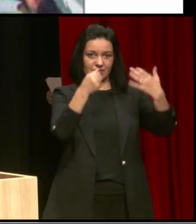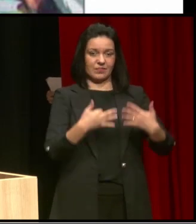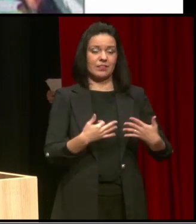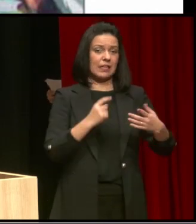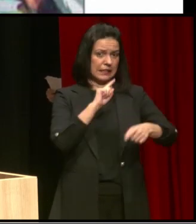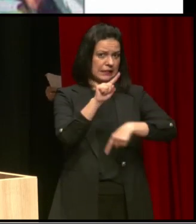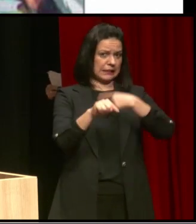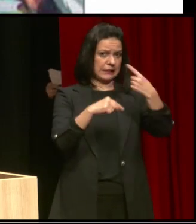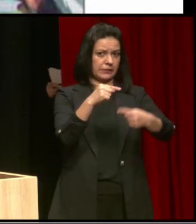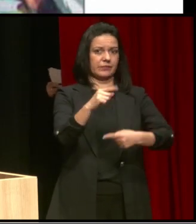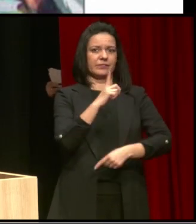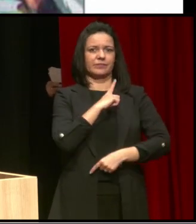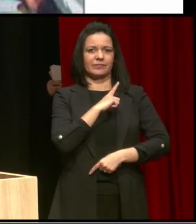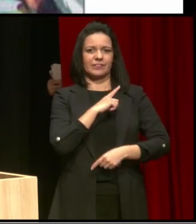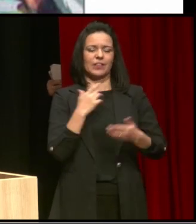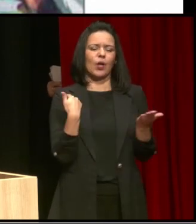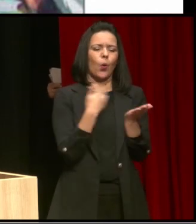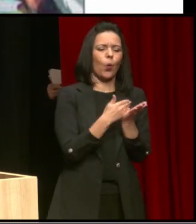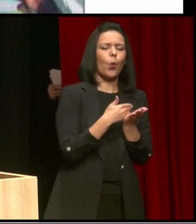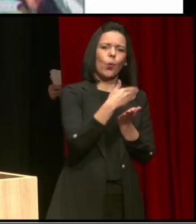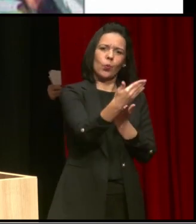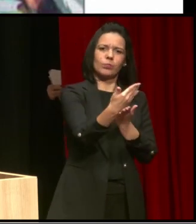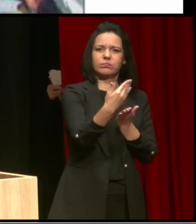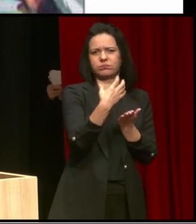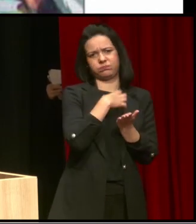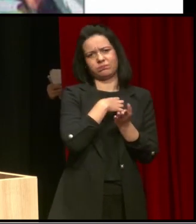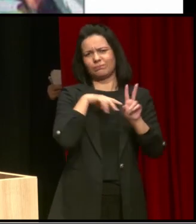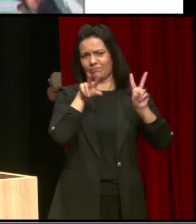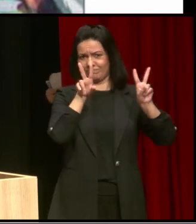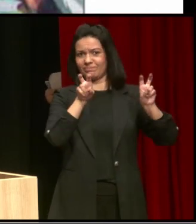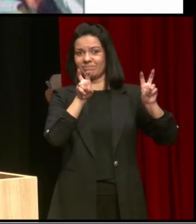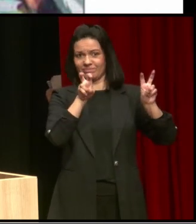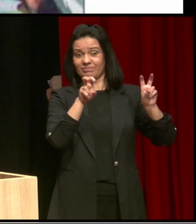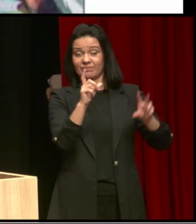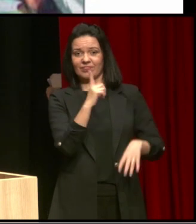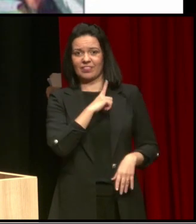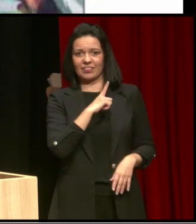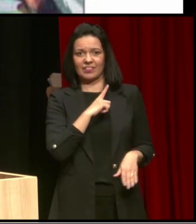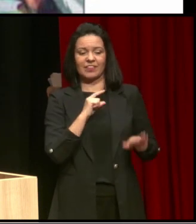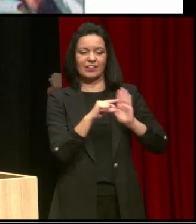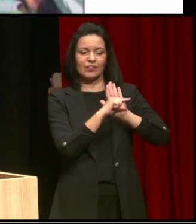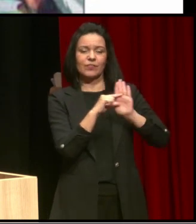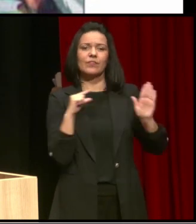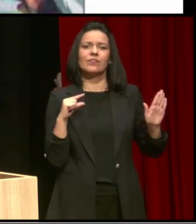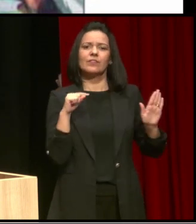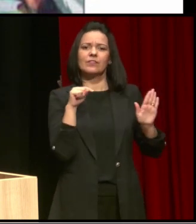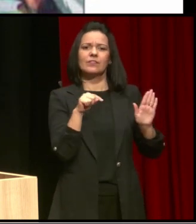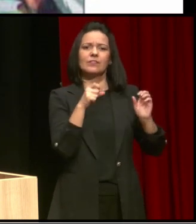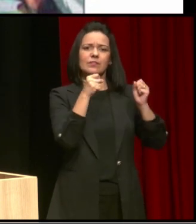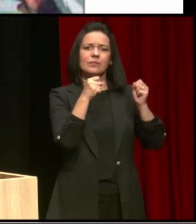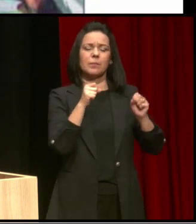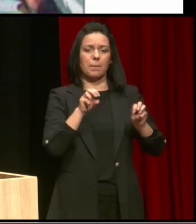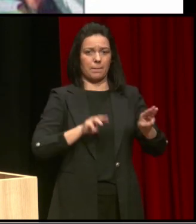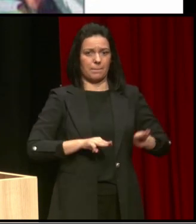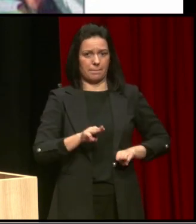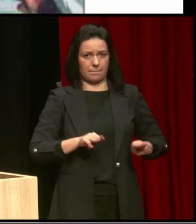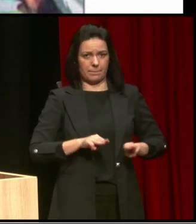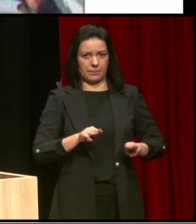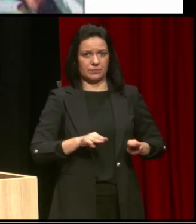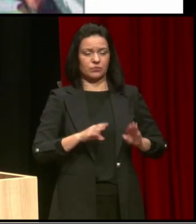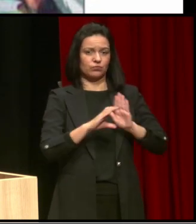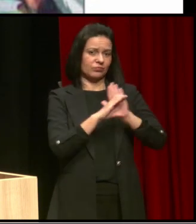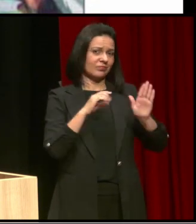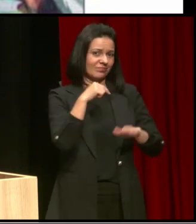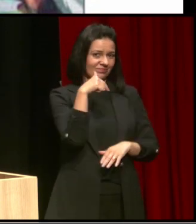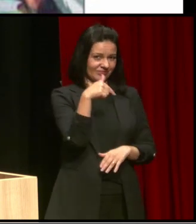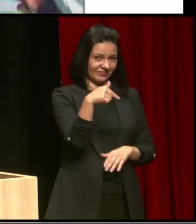depois, nós estamos numa introdução geral aqui. Isso aqui acontece no último versículo, a história de Marcos 7, 31 a 37,